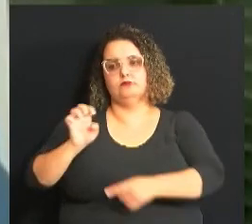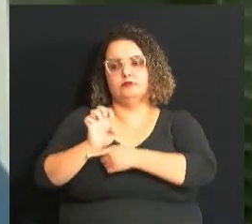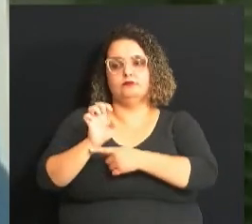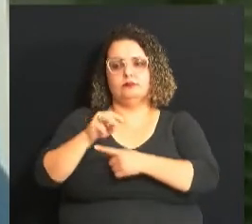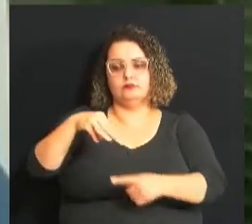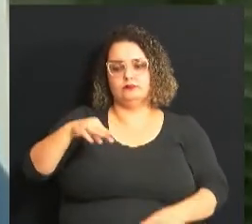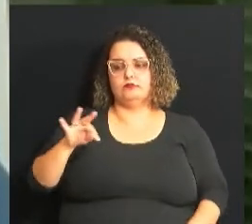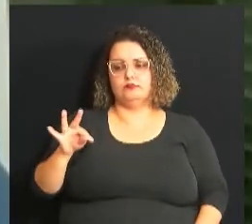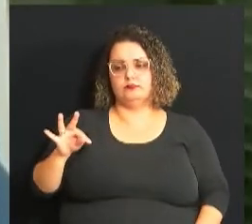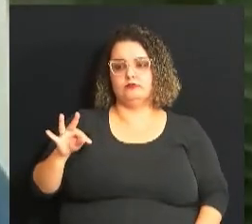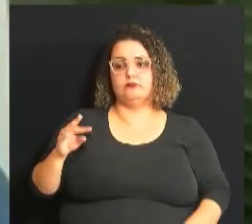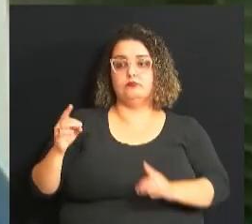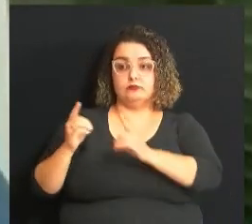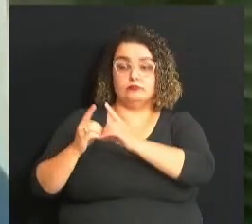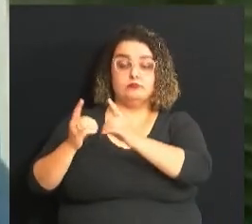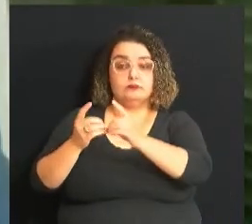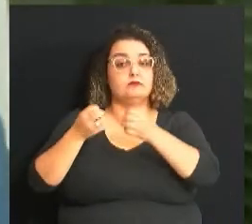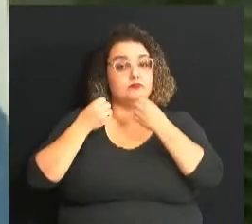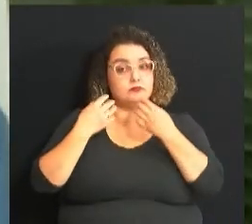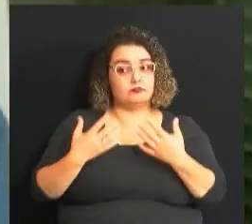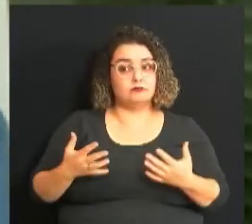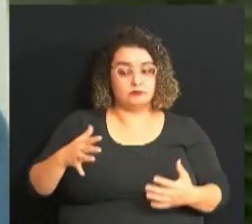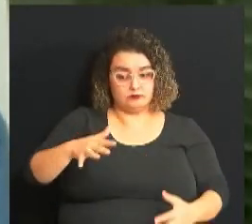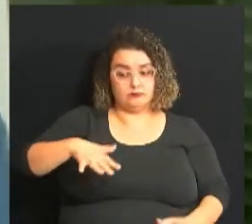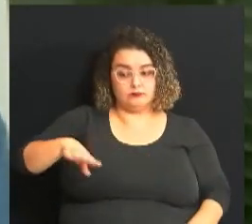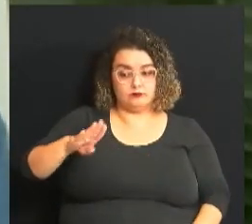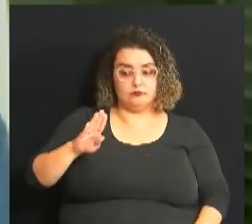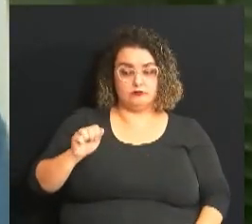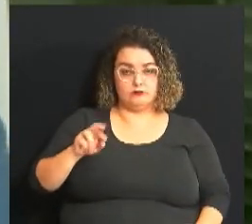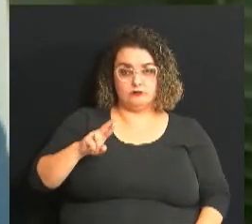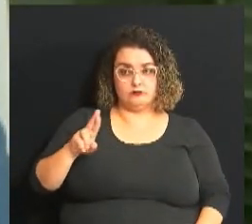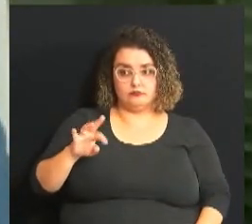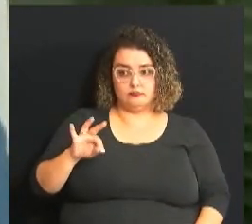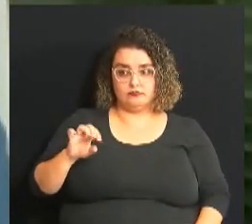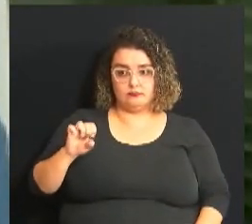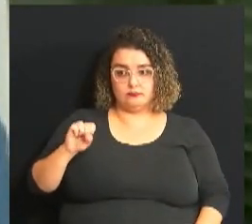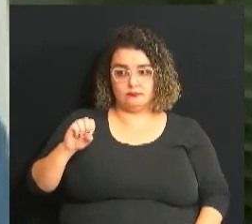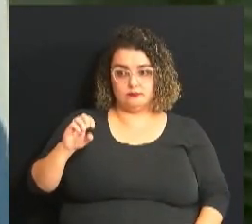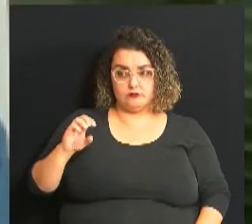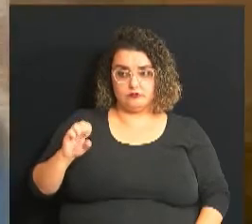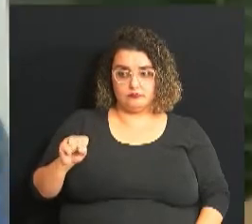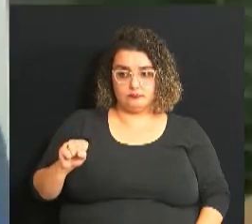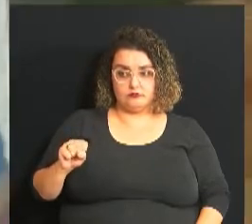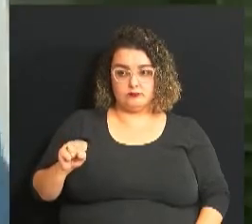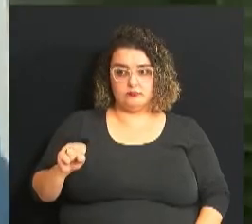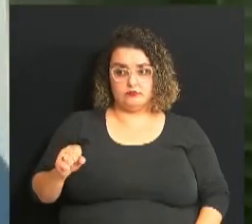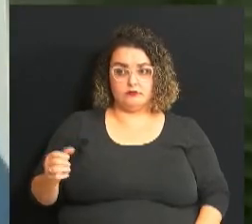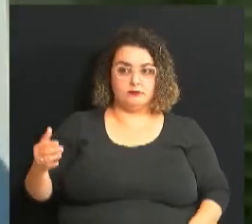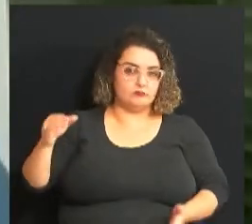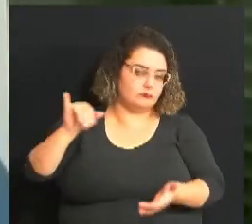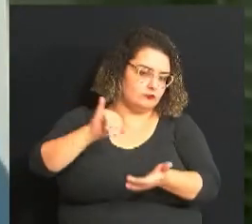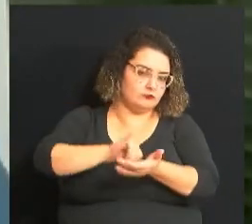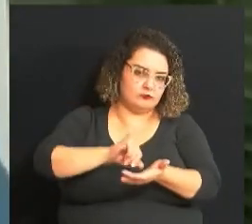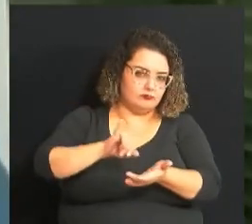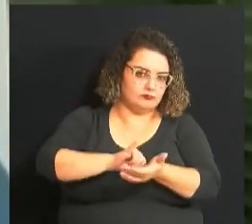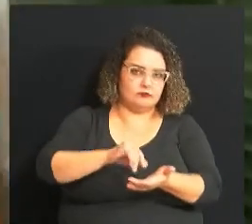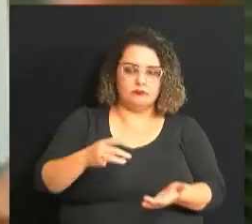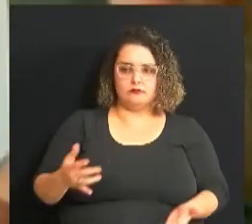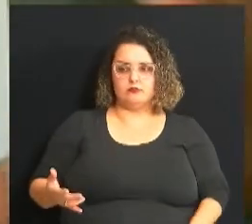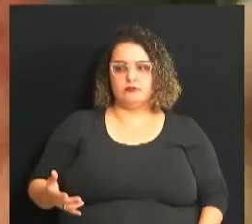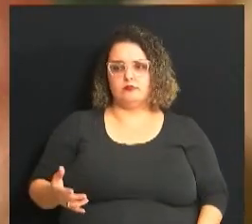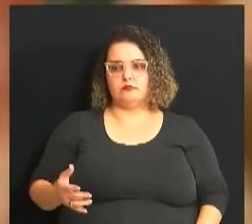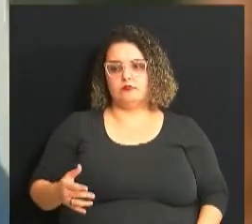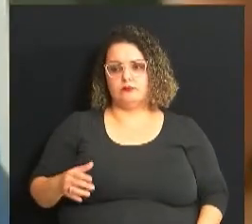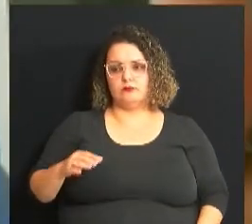um atendimento muito bom na região de Barretos. Se você descer agora para a capital tinha o AC Camargo, que é